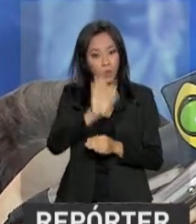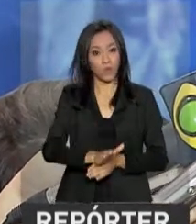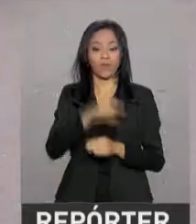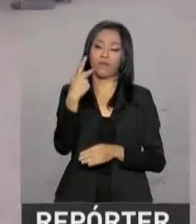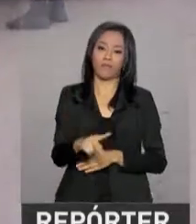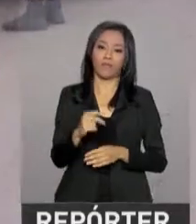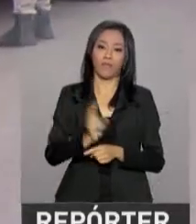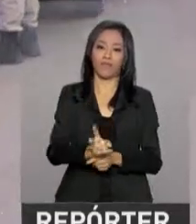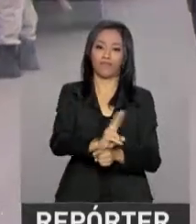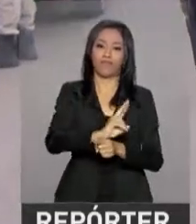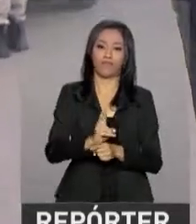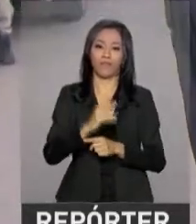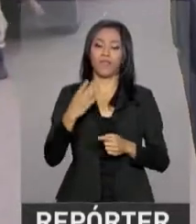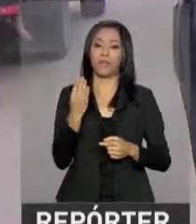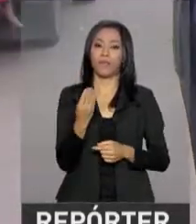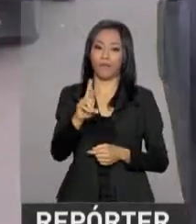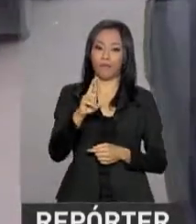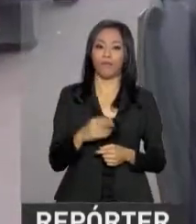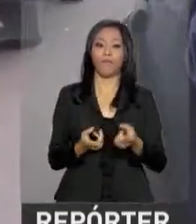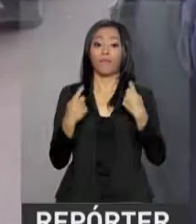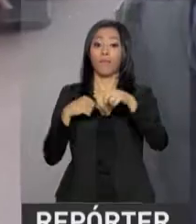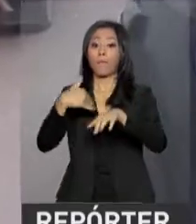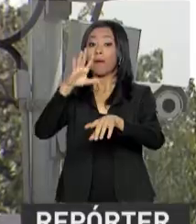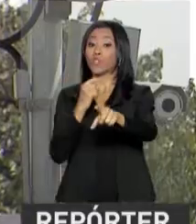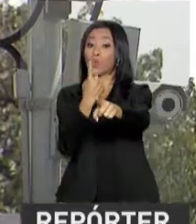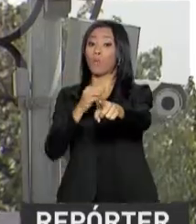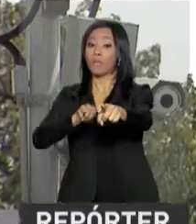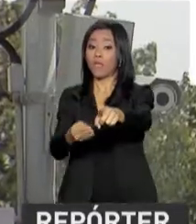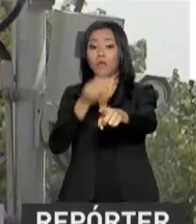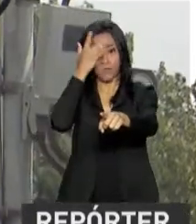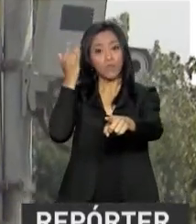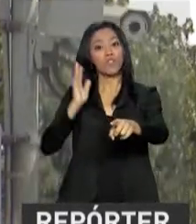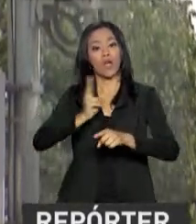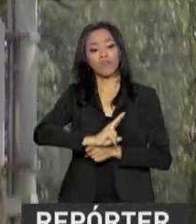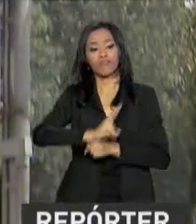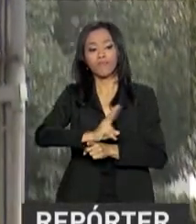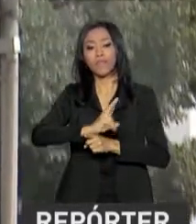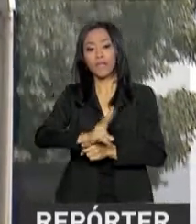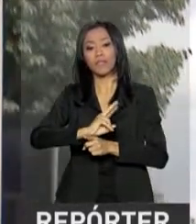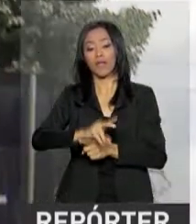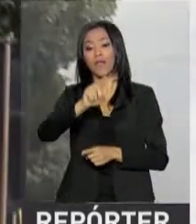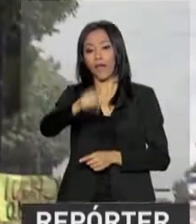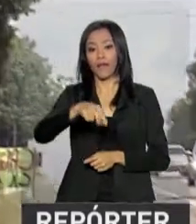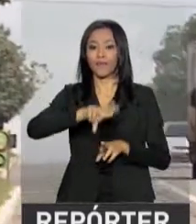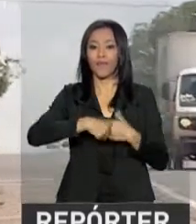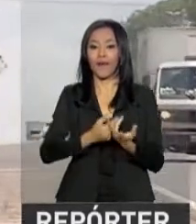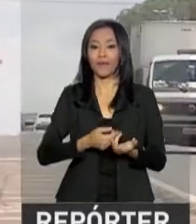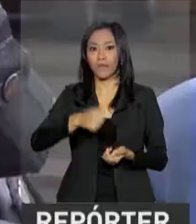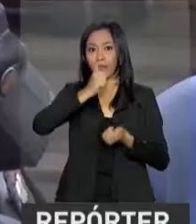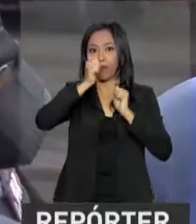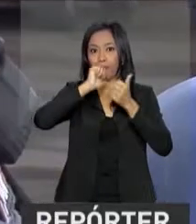patrulhamento mais de meio milhão de pessoas foram fiscalizados a maioria das atuações foi por excesso de velocidade